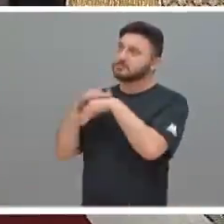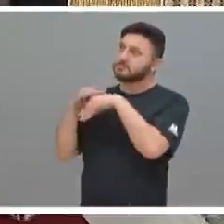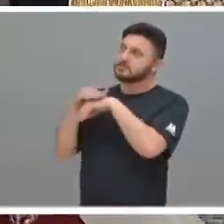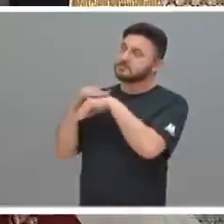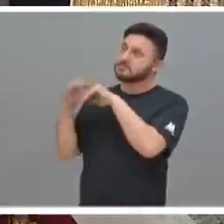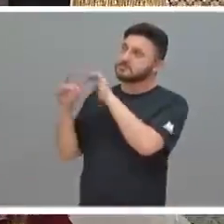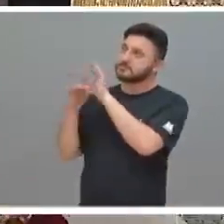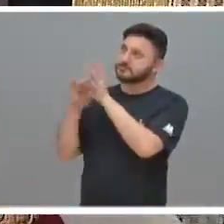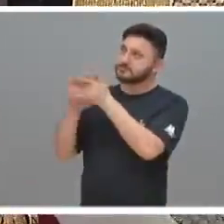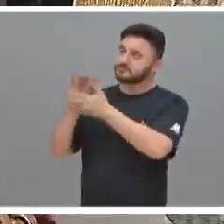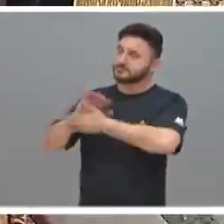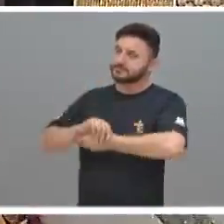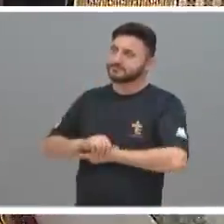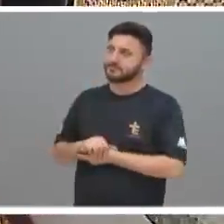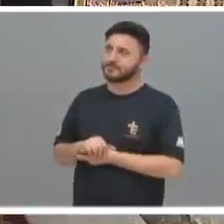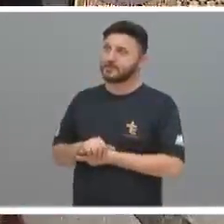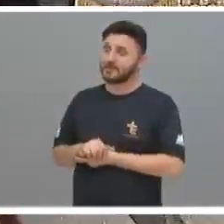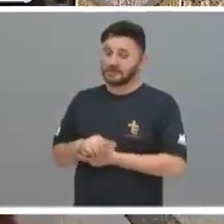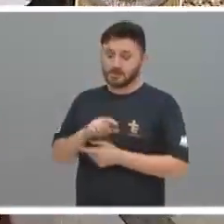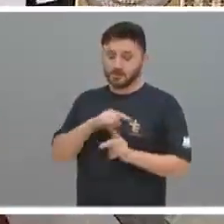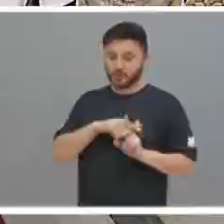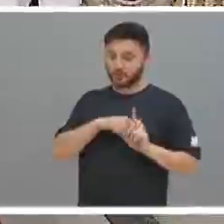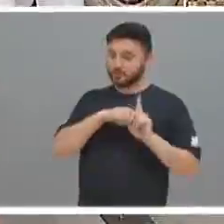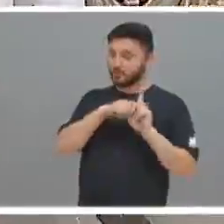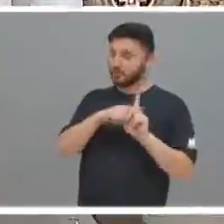a minha dor.